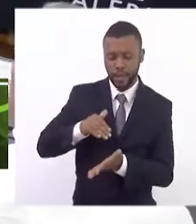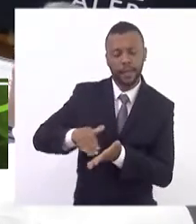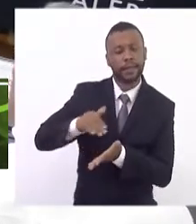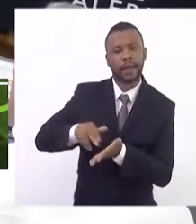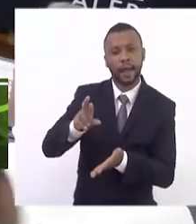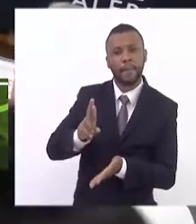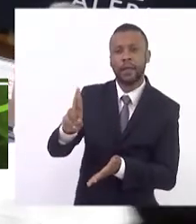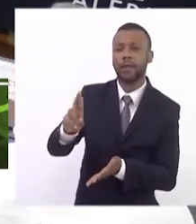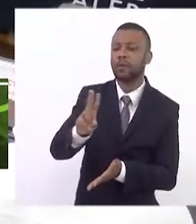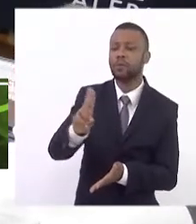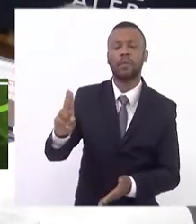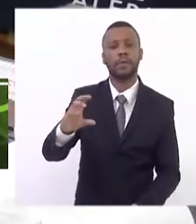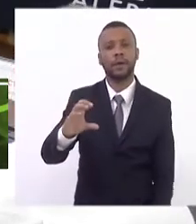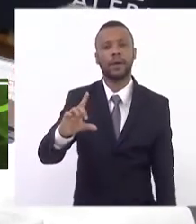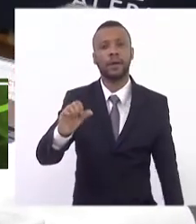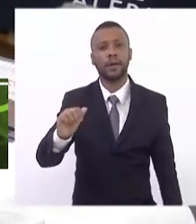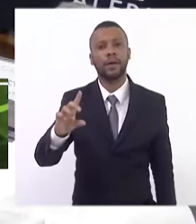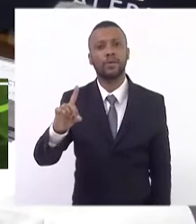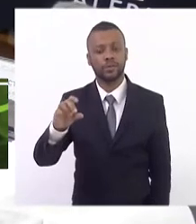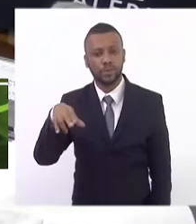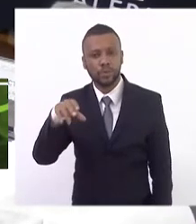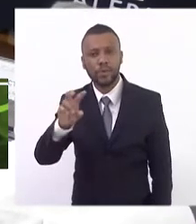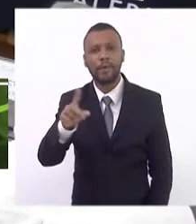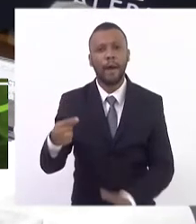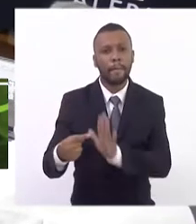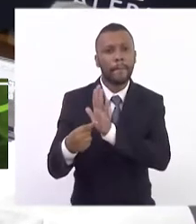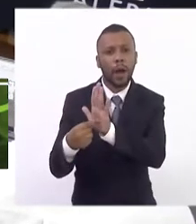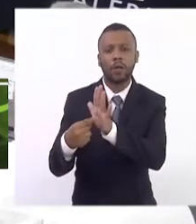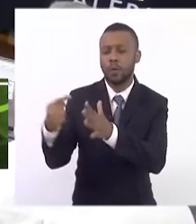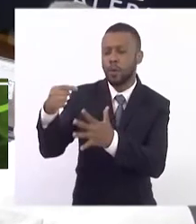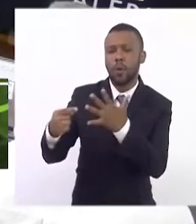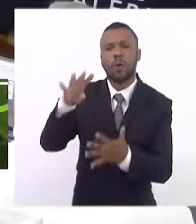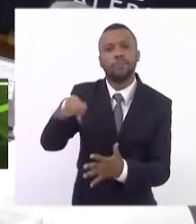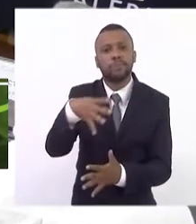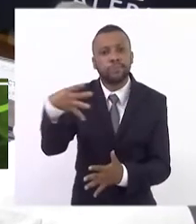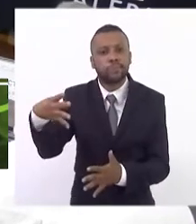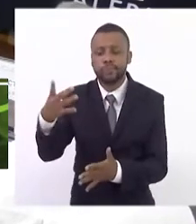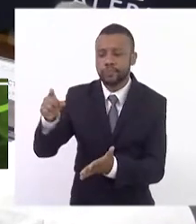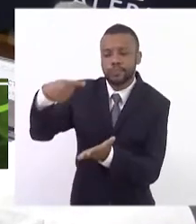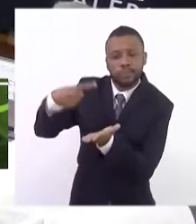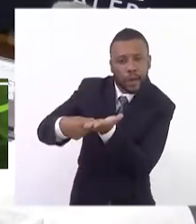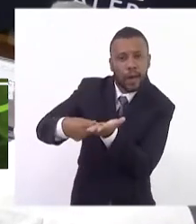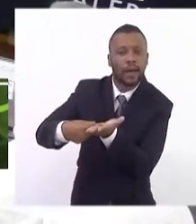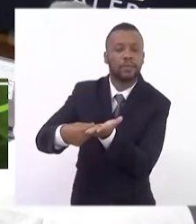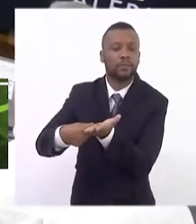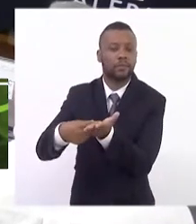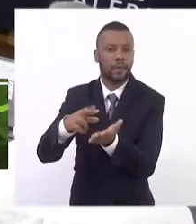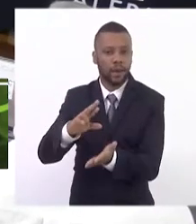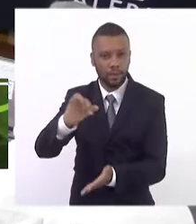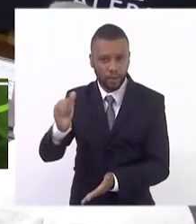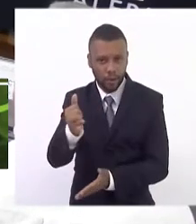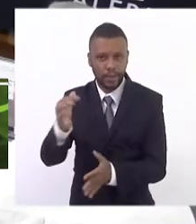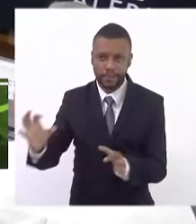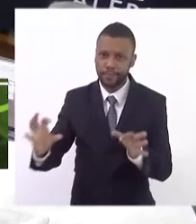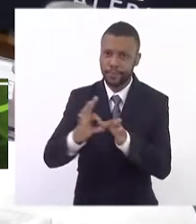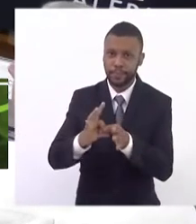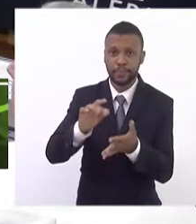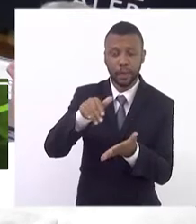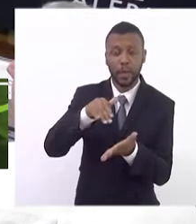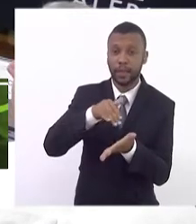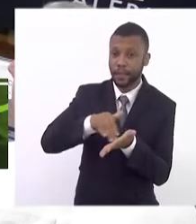apresentação dos programas que estão inseridos no pacto, no âmbito do PSAN. E